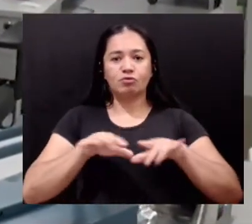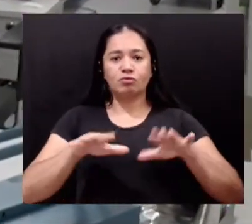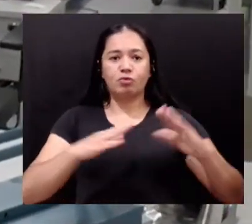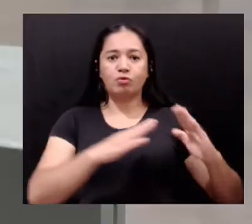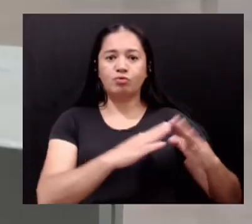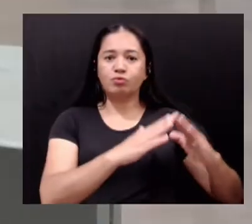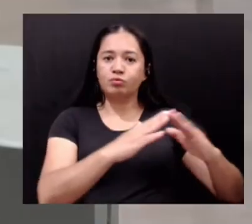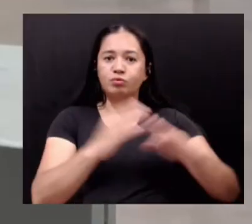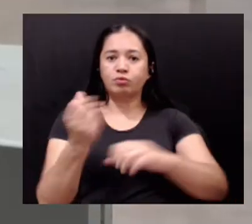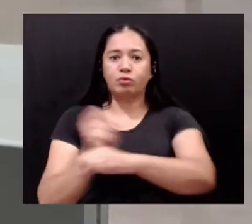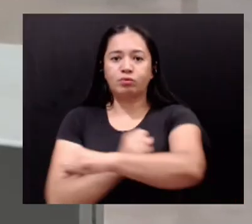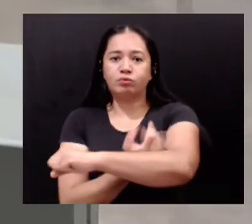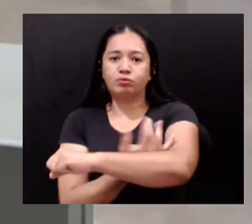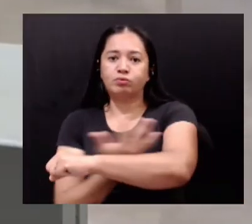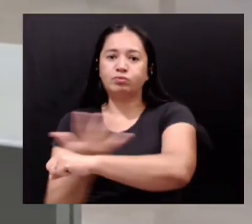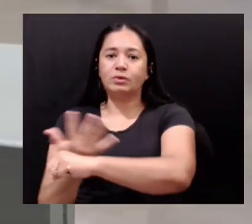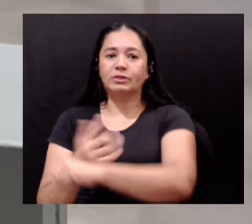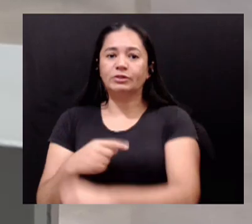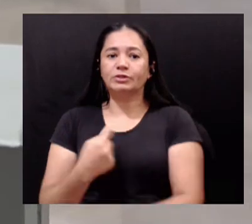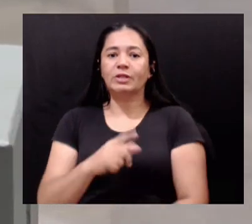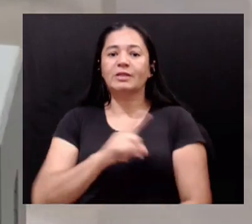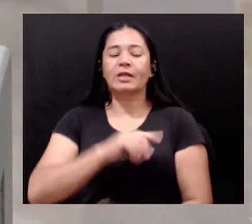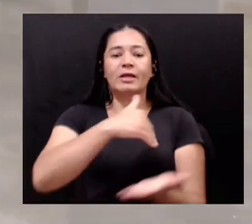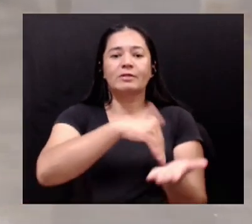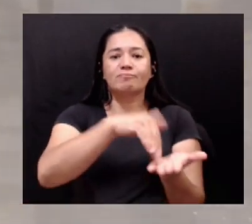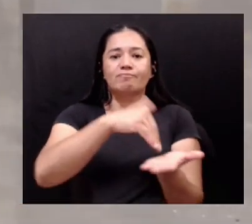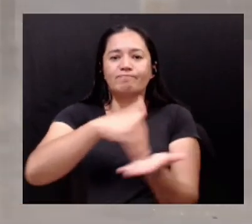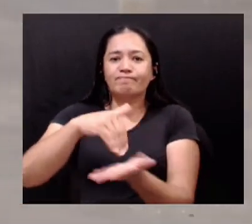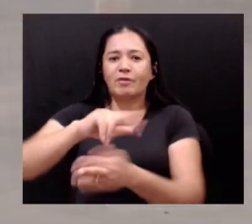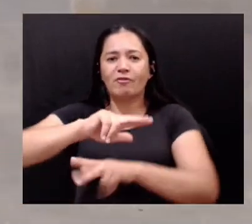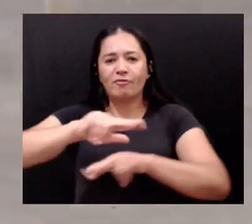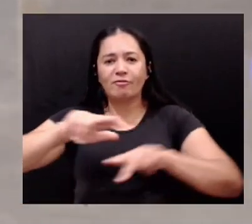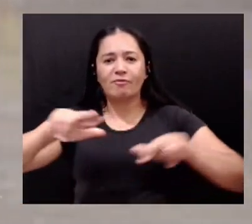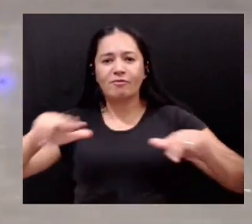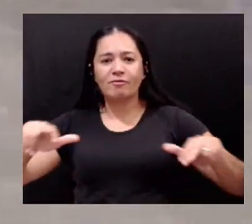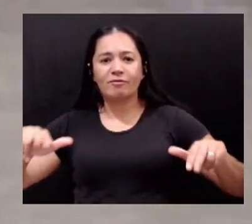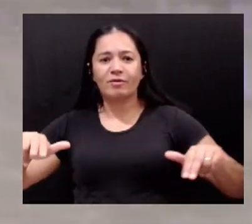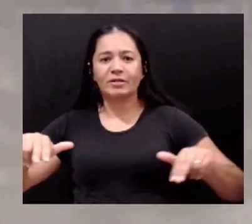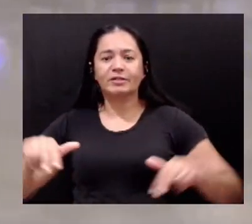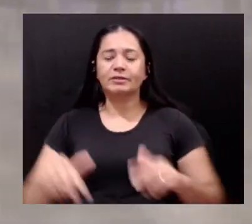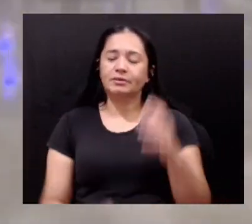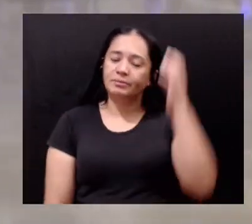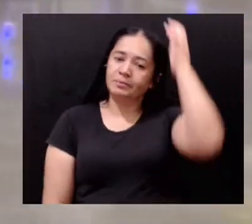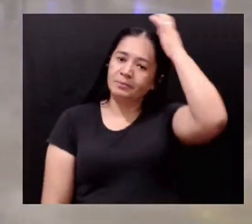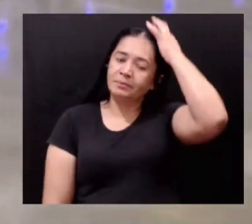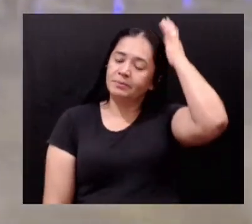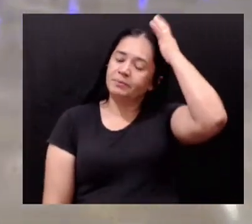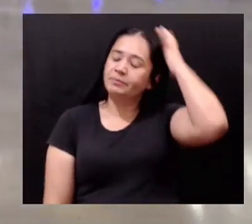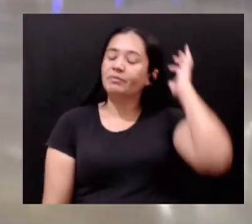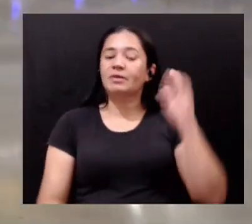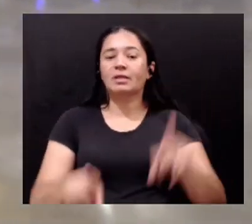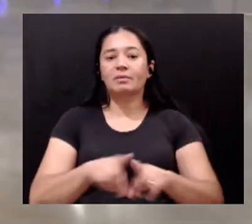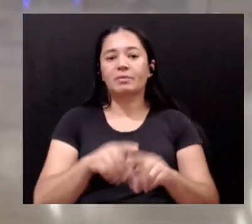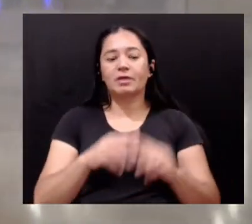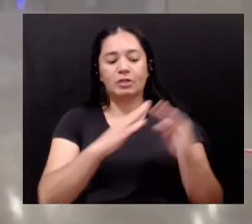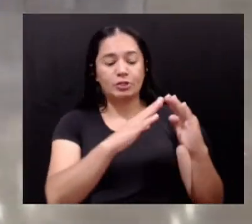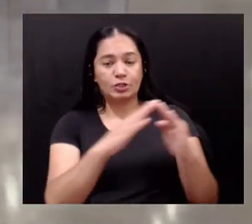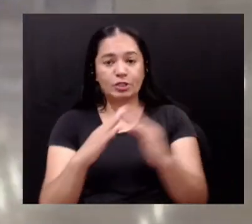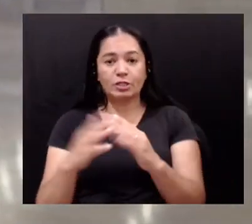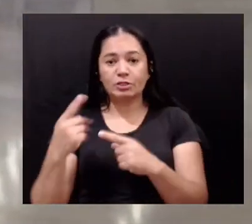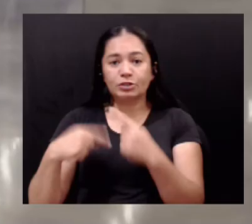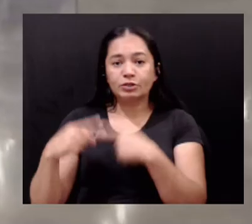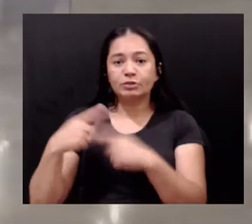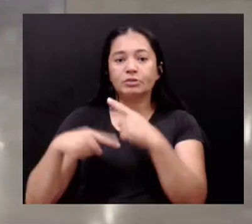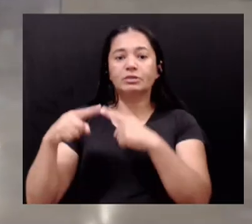as nossas secretarias que podem, a nossa Secretaria de Marcelo Branco, a Secretaria de Habitação e Desenvolvimento Urbano, que já